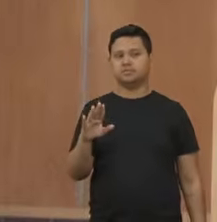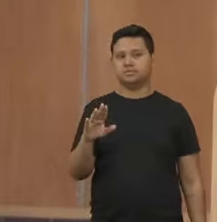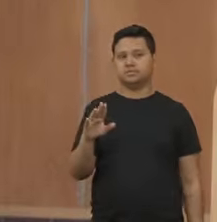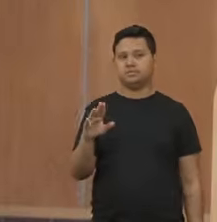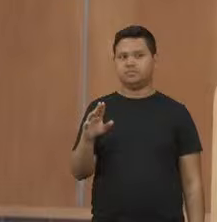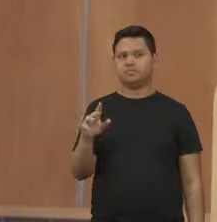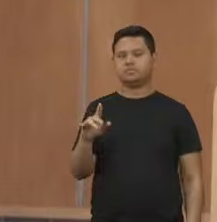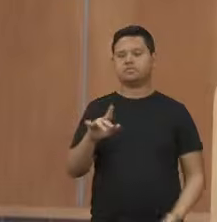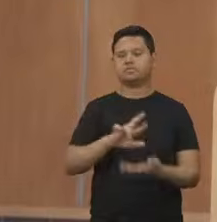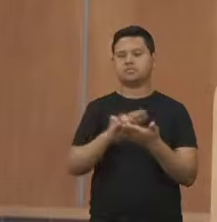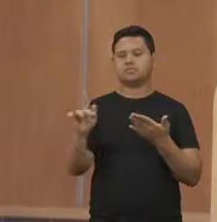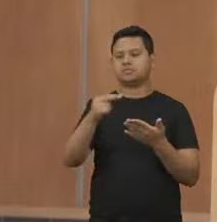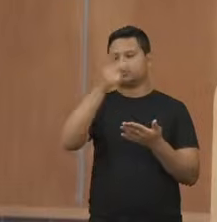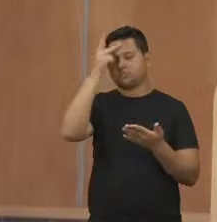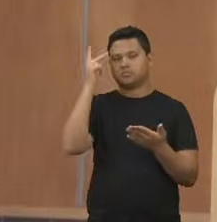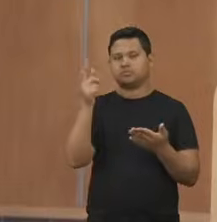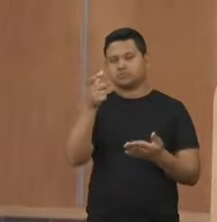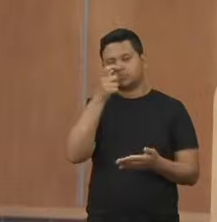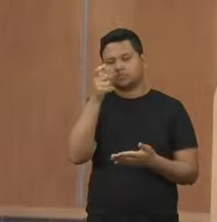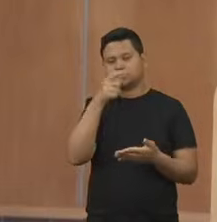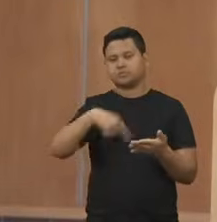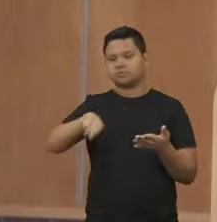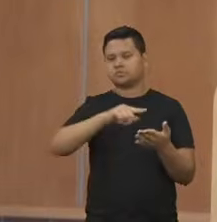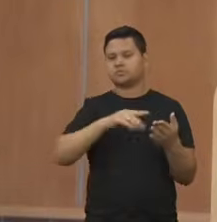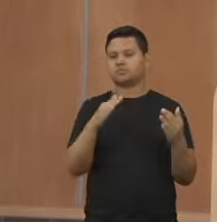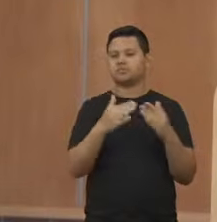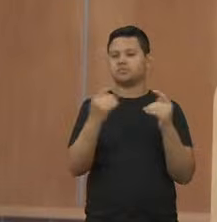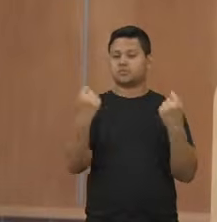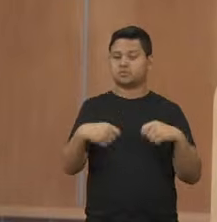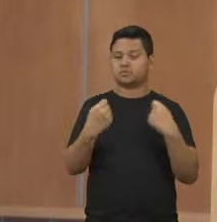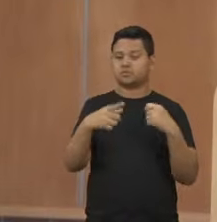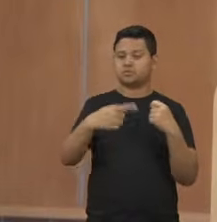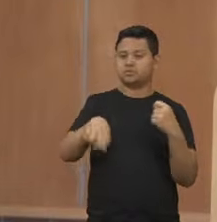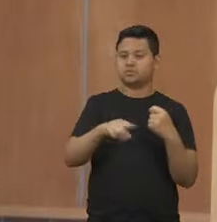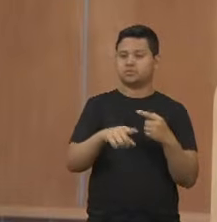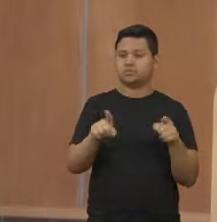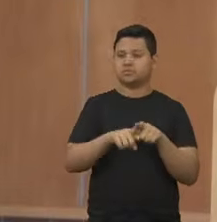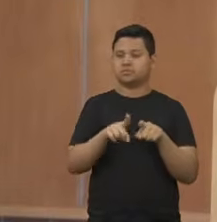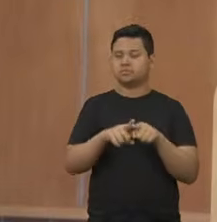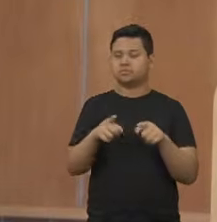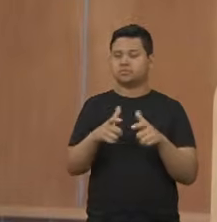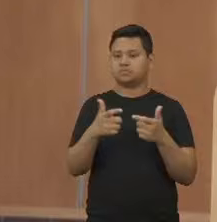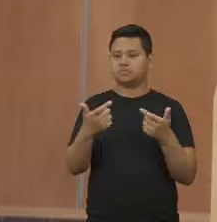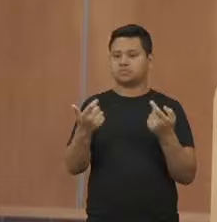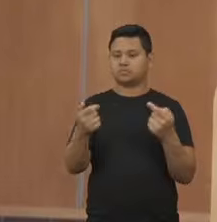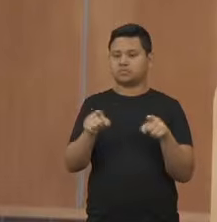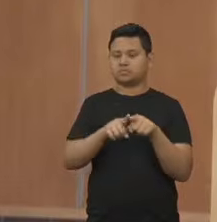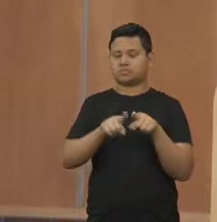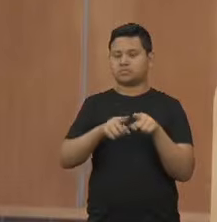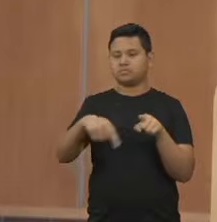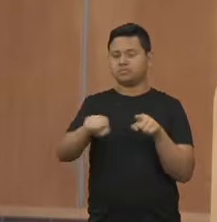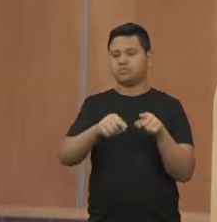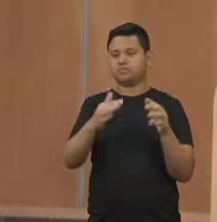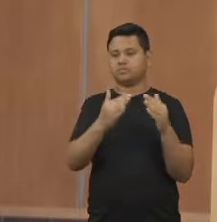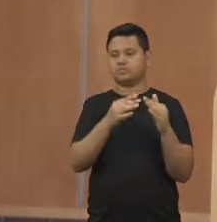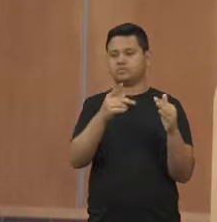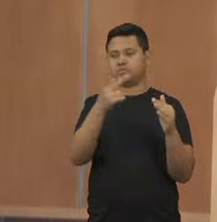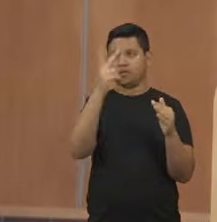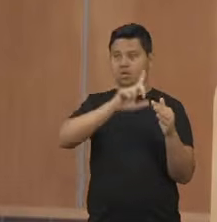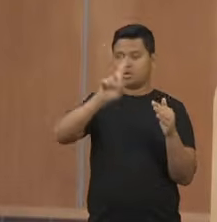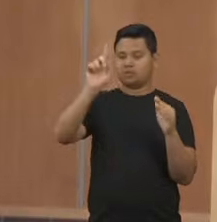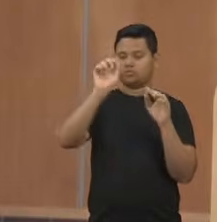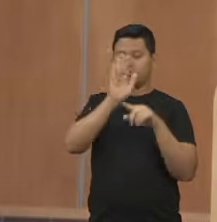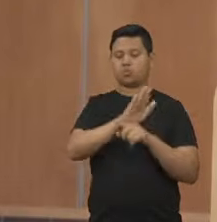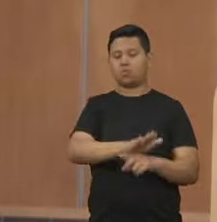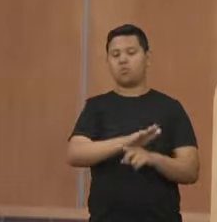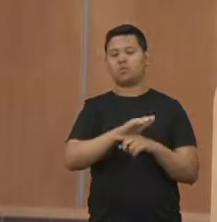Tem tanta gente que a gente vê nas áreas que precisa sair, que essas casas aqui, Deus ajude que